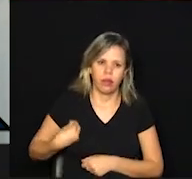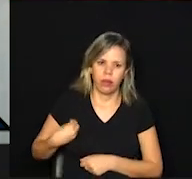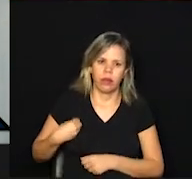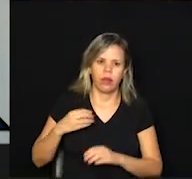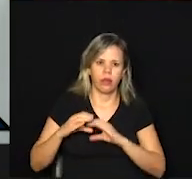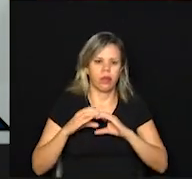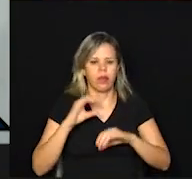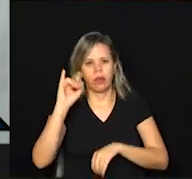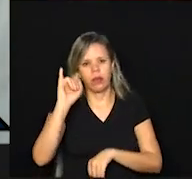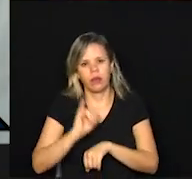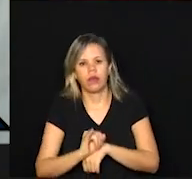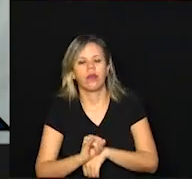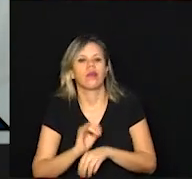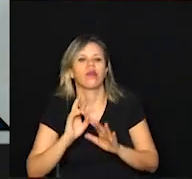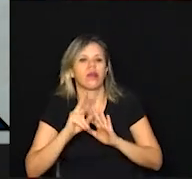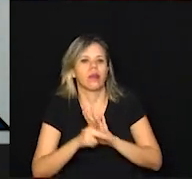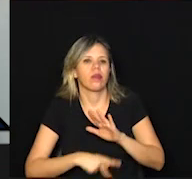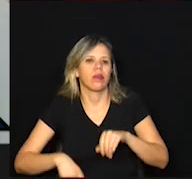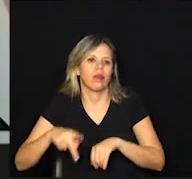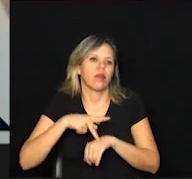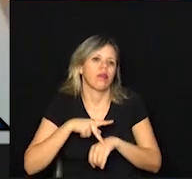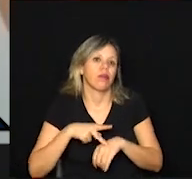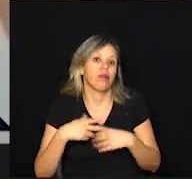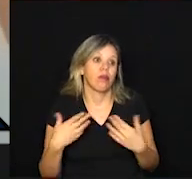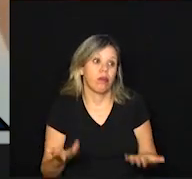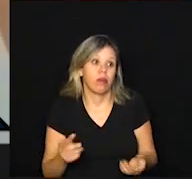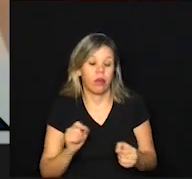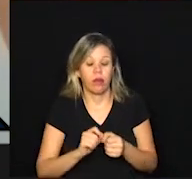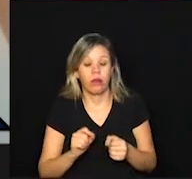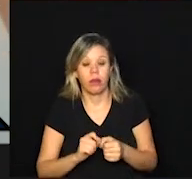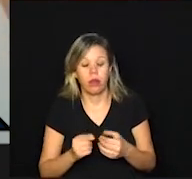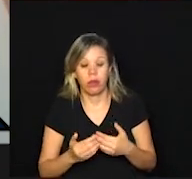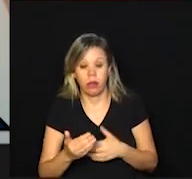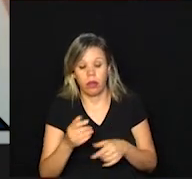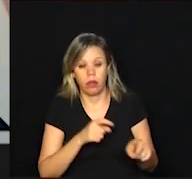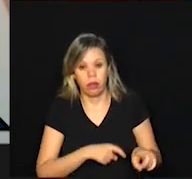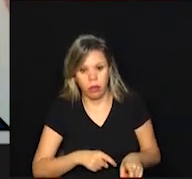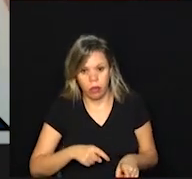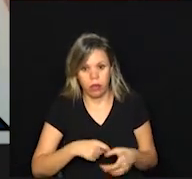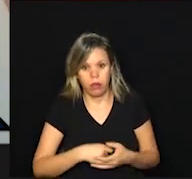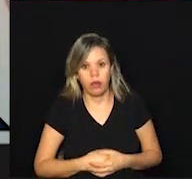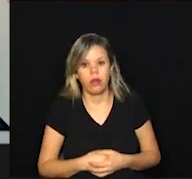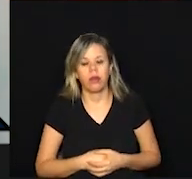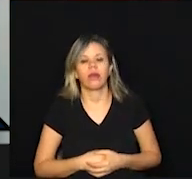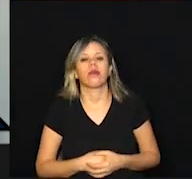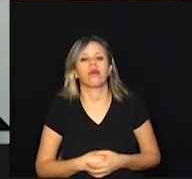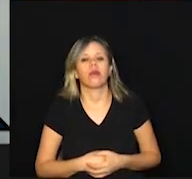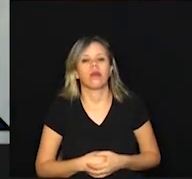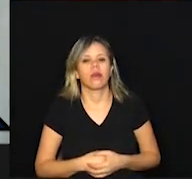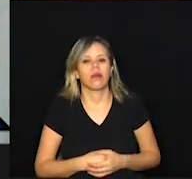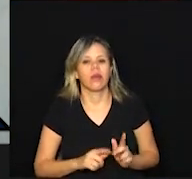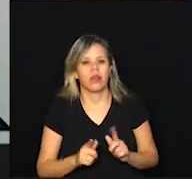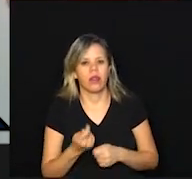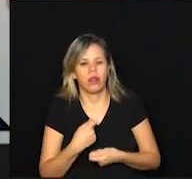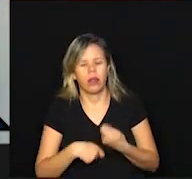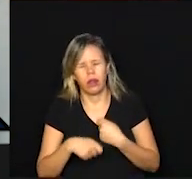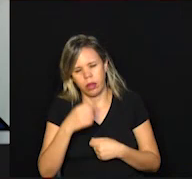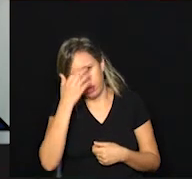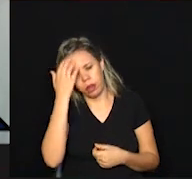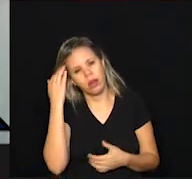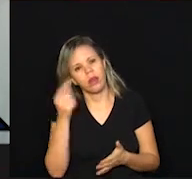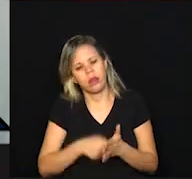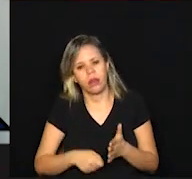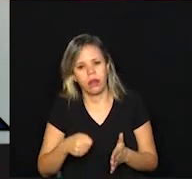intercâmbio internacional com vários países feitos a partir da Fazenda Roseira e do seu gestores dos seus